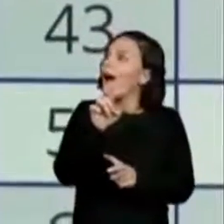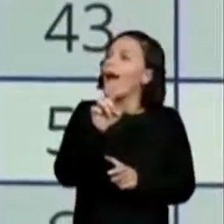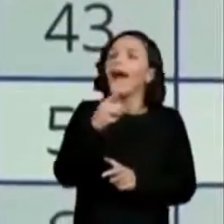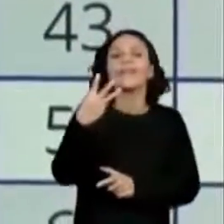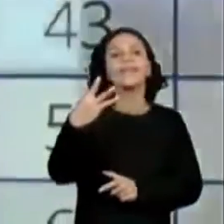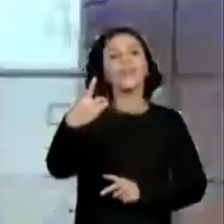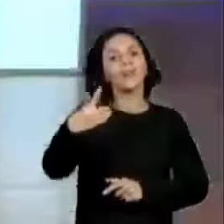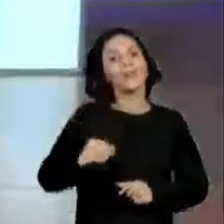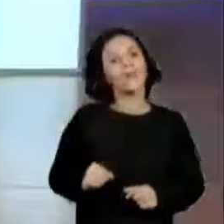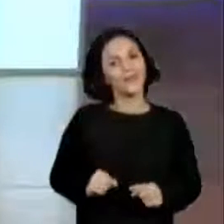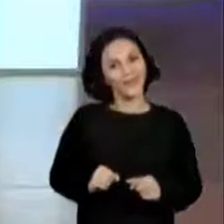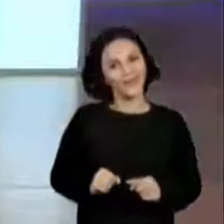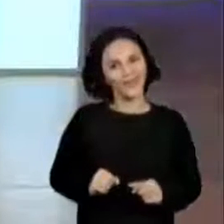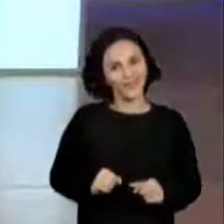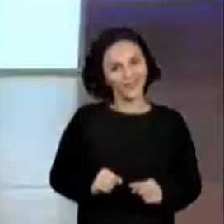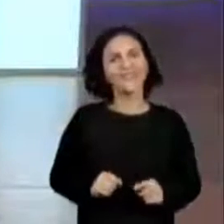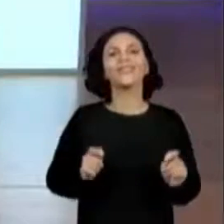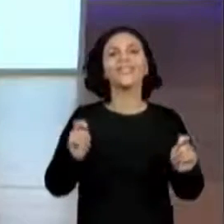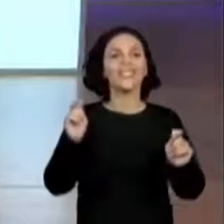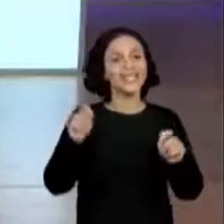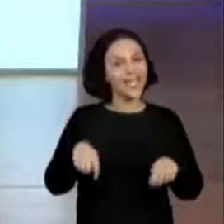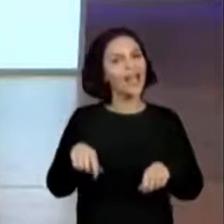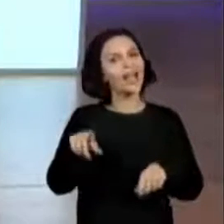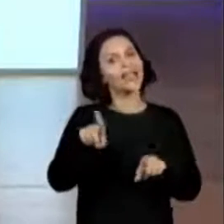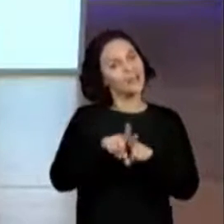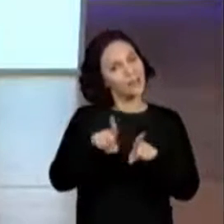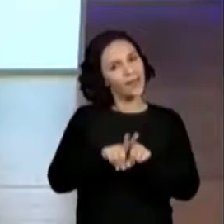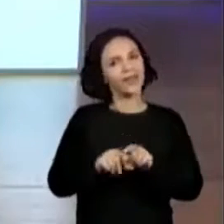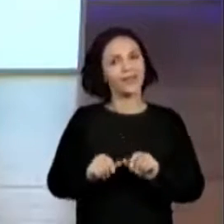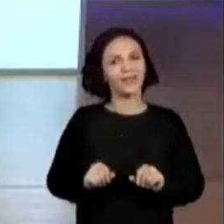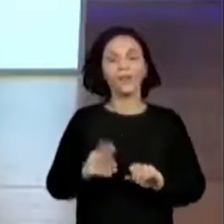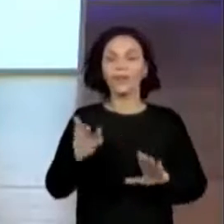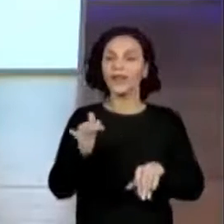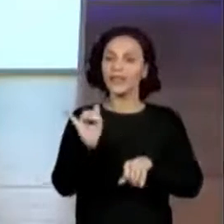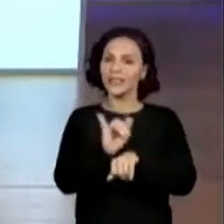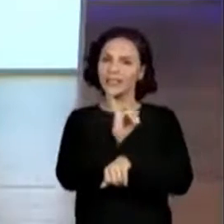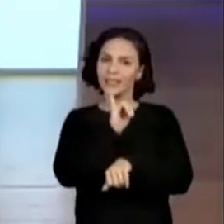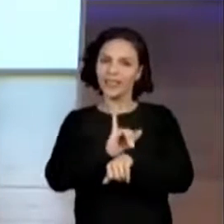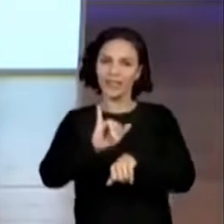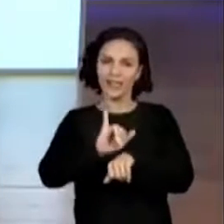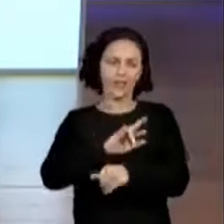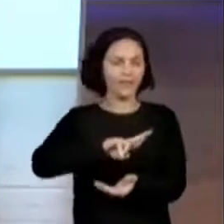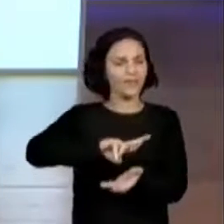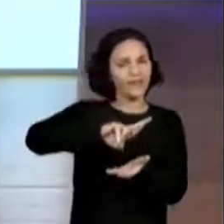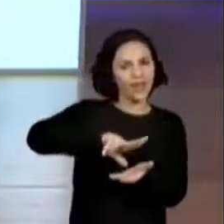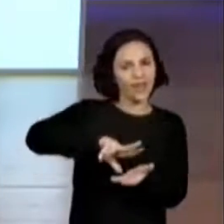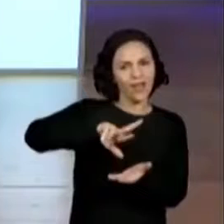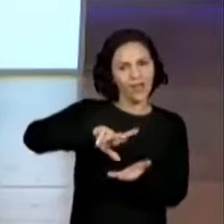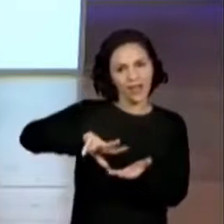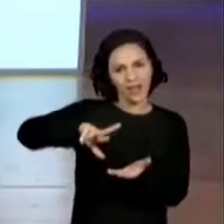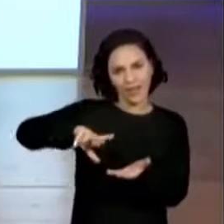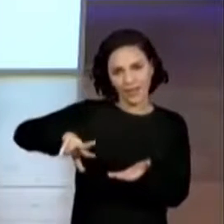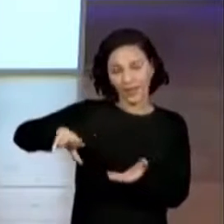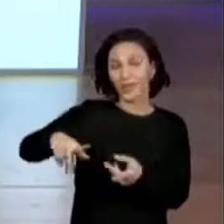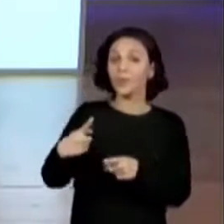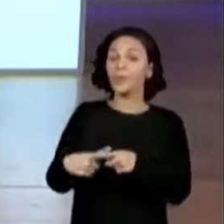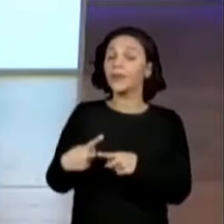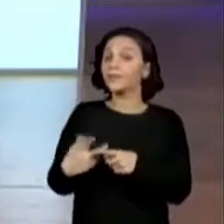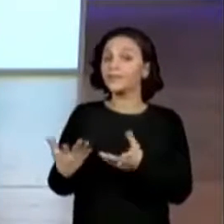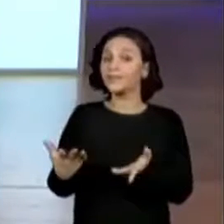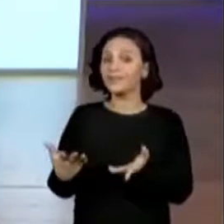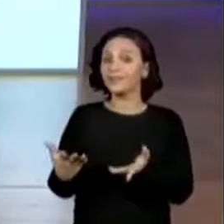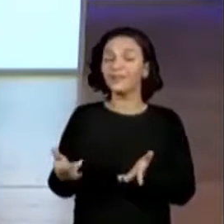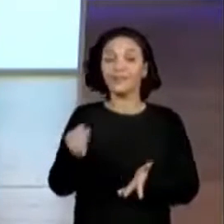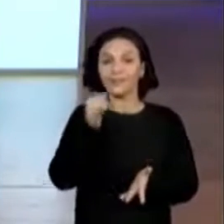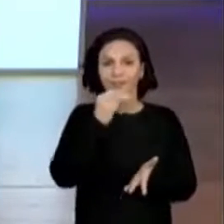é? Elas estão colocando lá que usam bastante, várias estratégias, não é? Porque desta forma, ah,